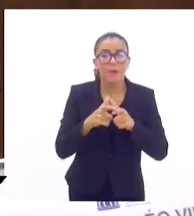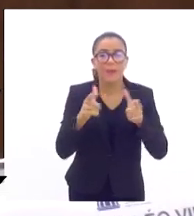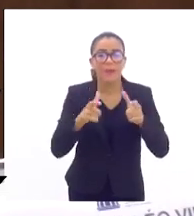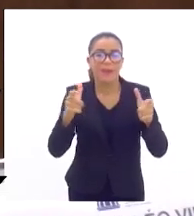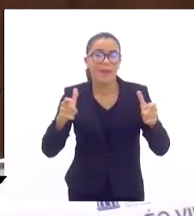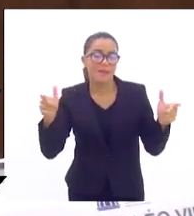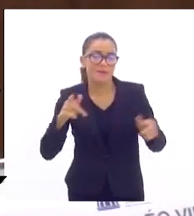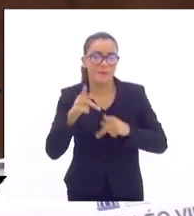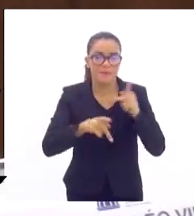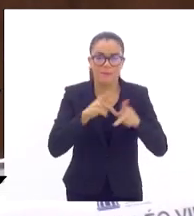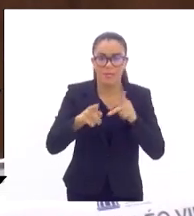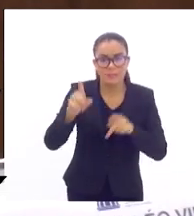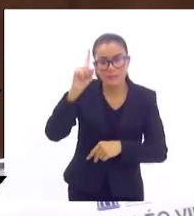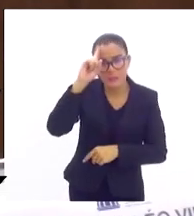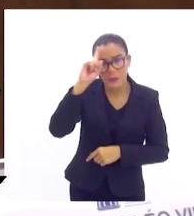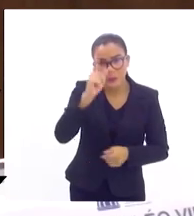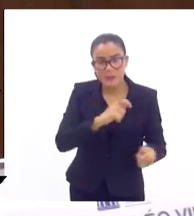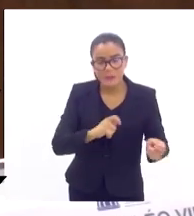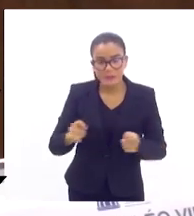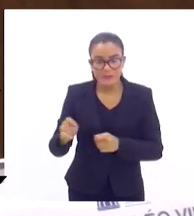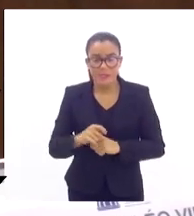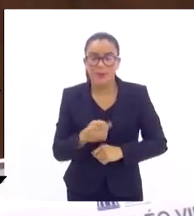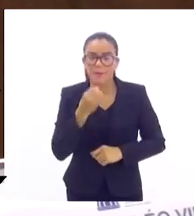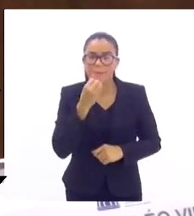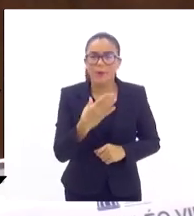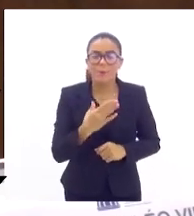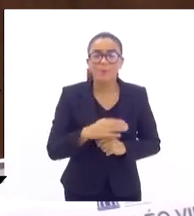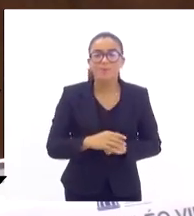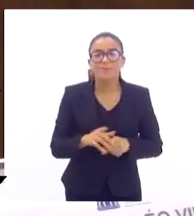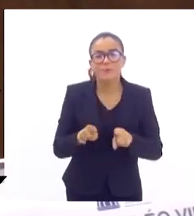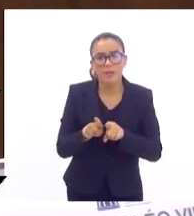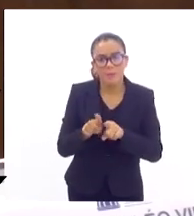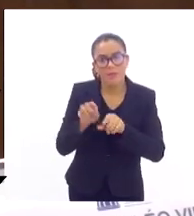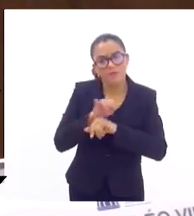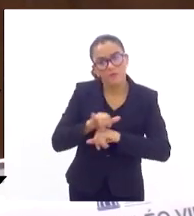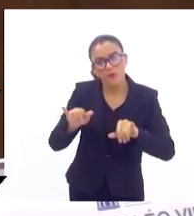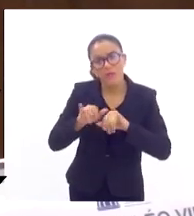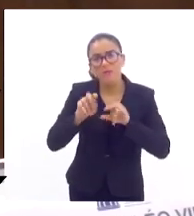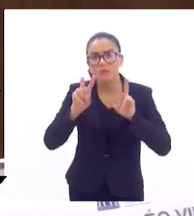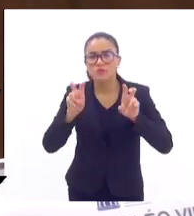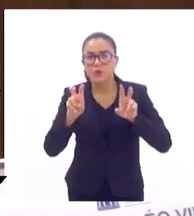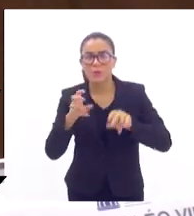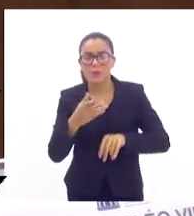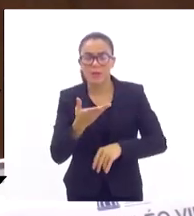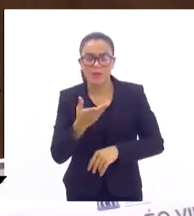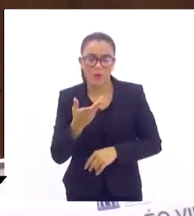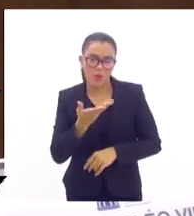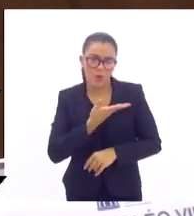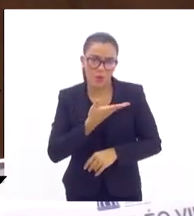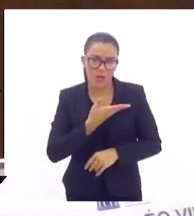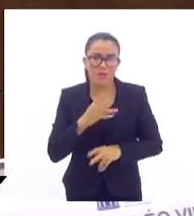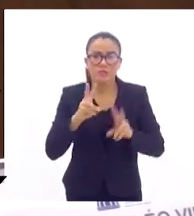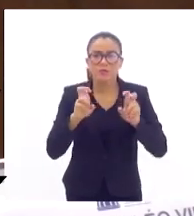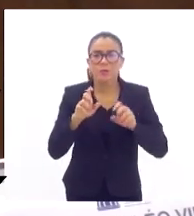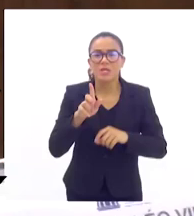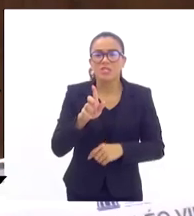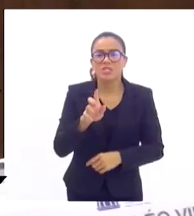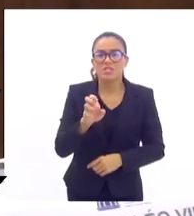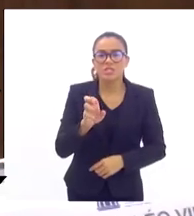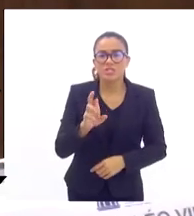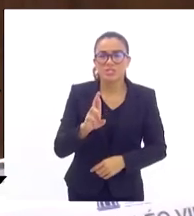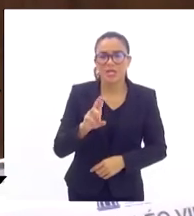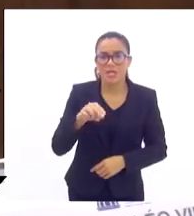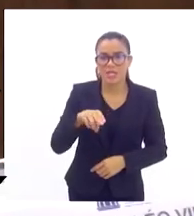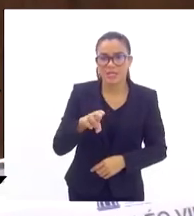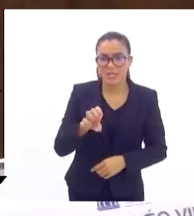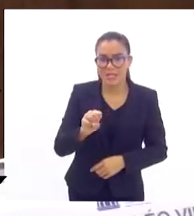população diariamente. Bom, e foi colocado aqui também pelo colega da ABS, o Miguel, a questão da Genersa.